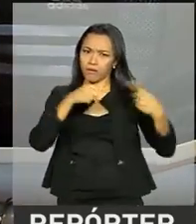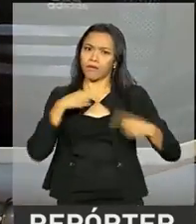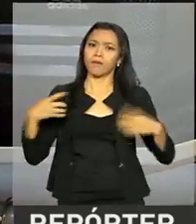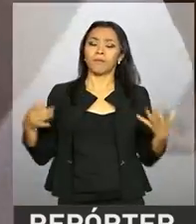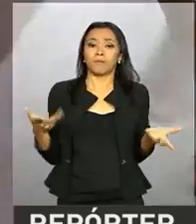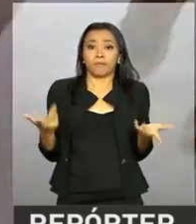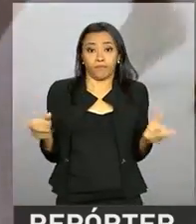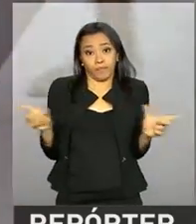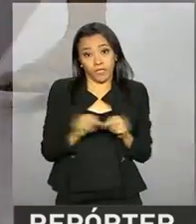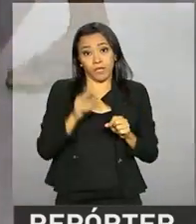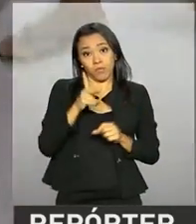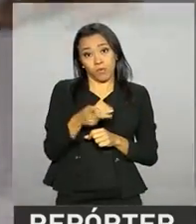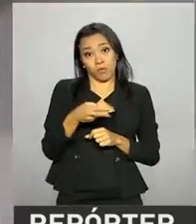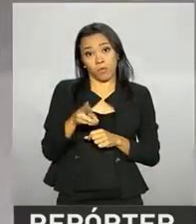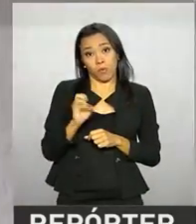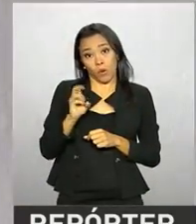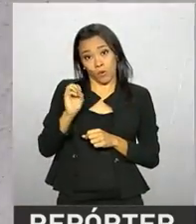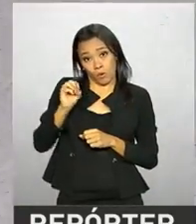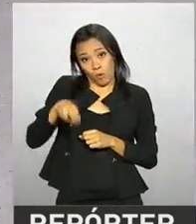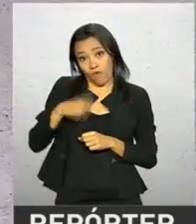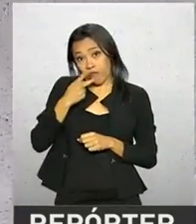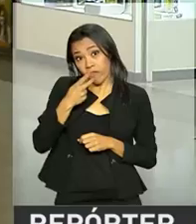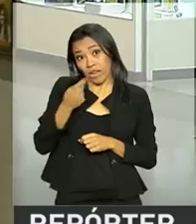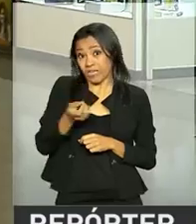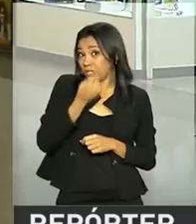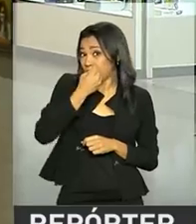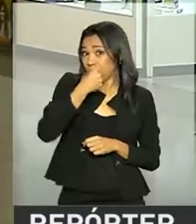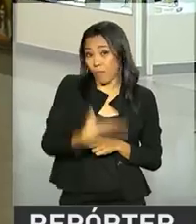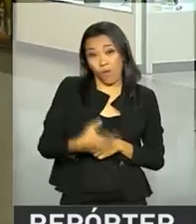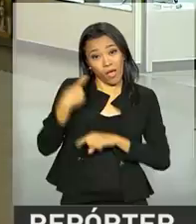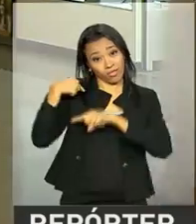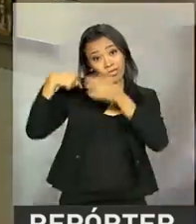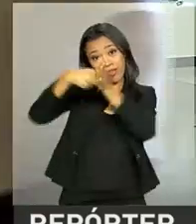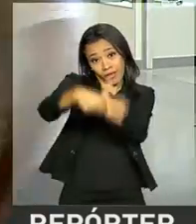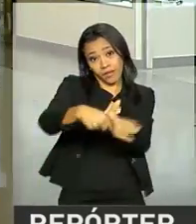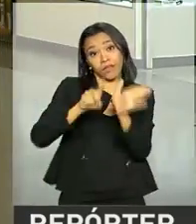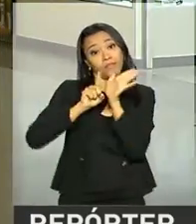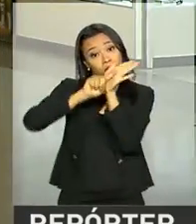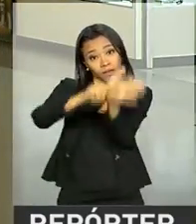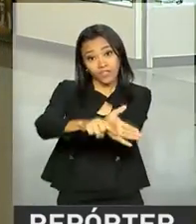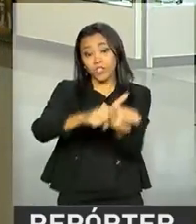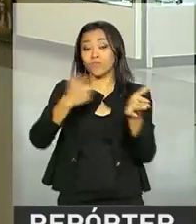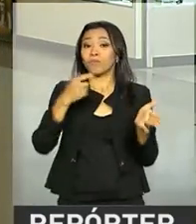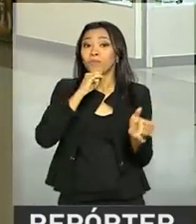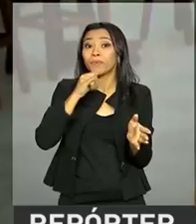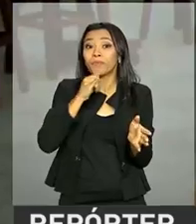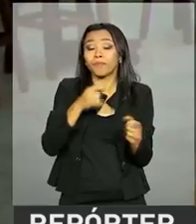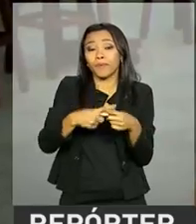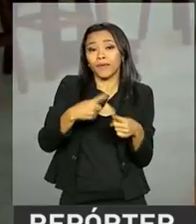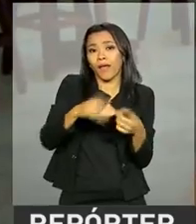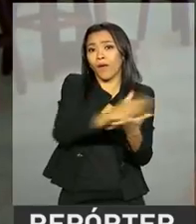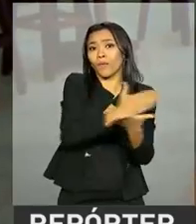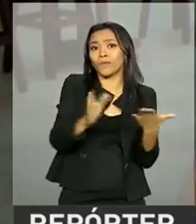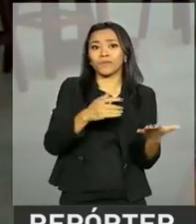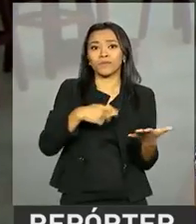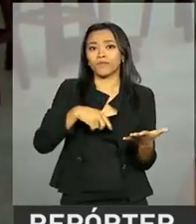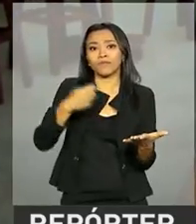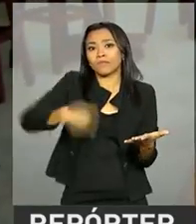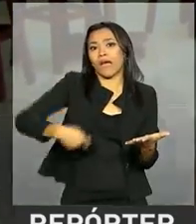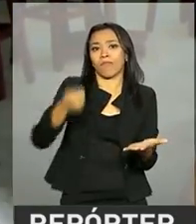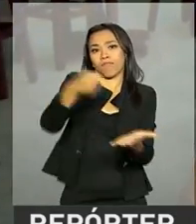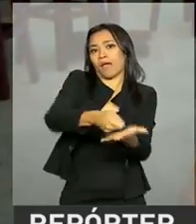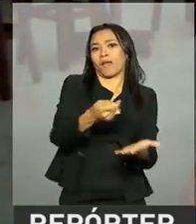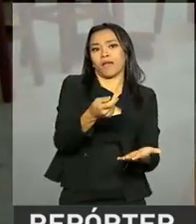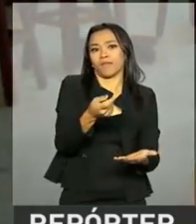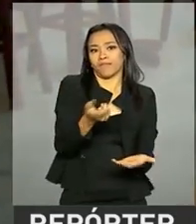Consumidor acham que a medida é negativa pois discrimina Os compradores que não podem fazer o pagamento à vista como a alzair que